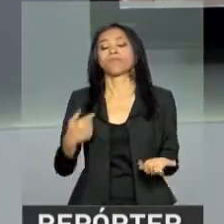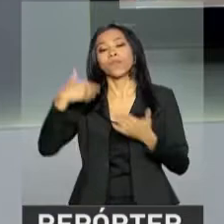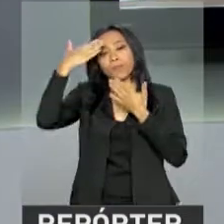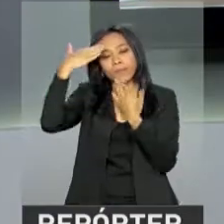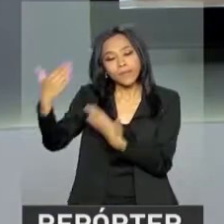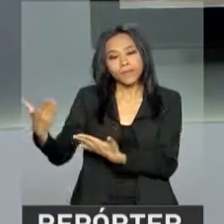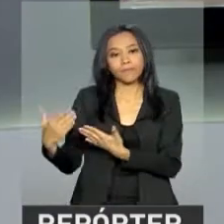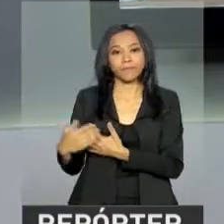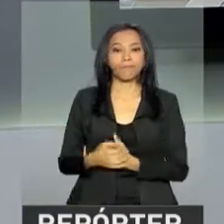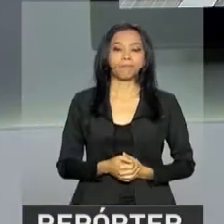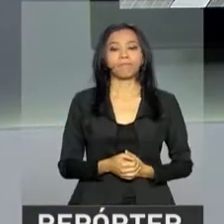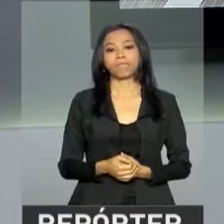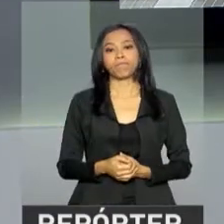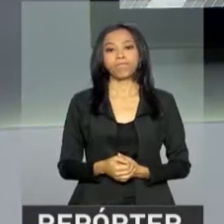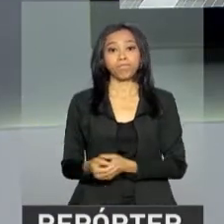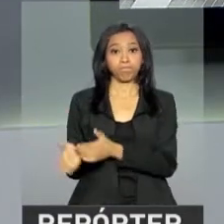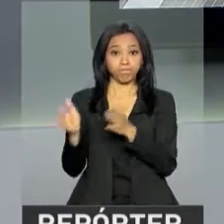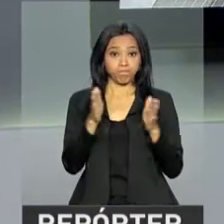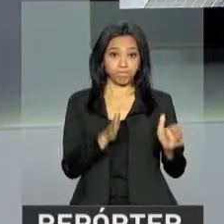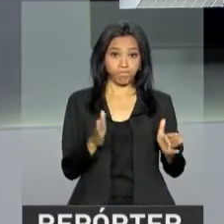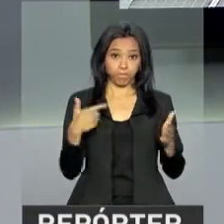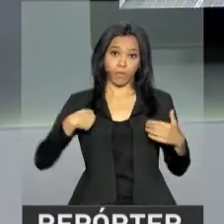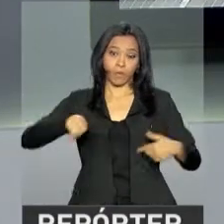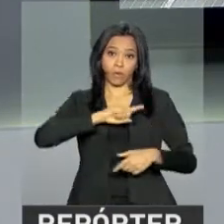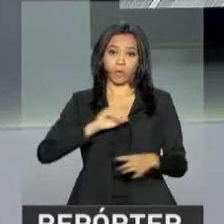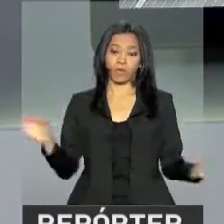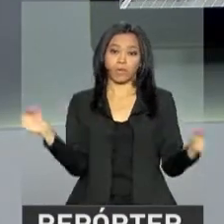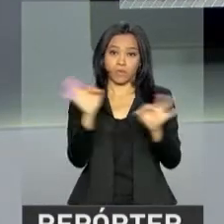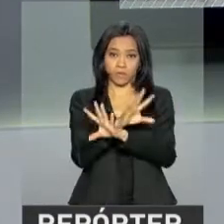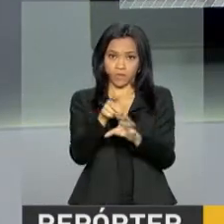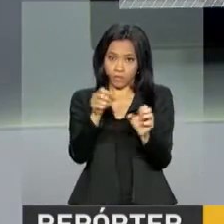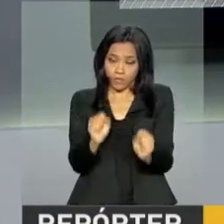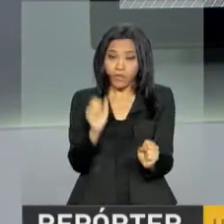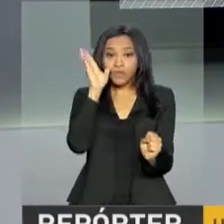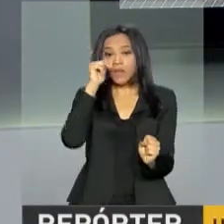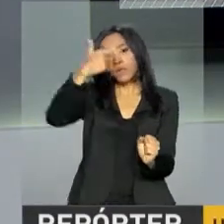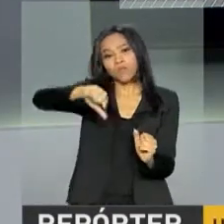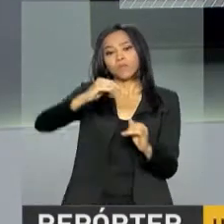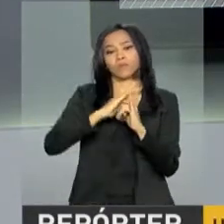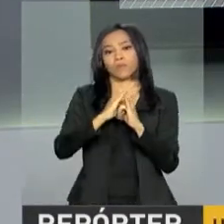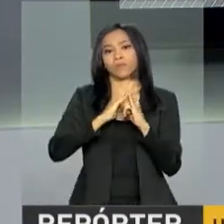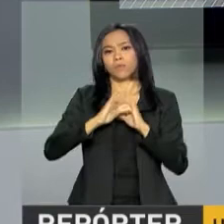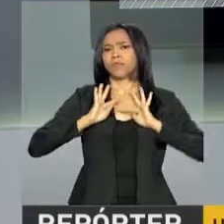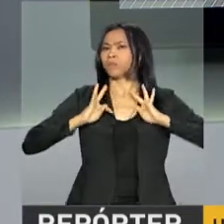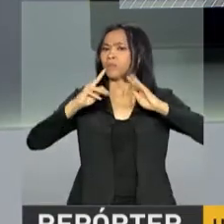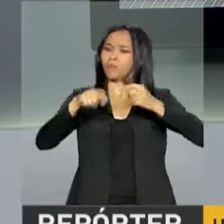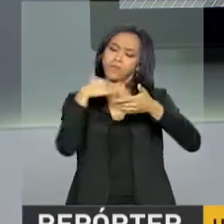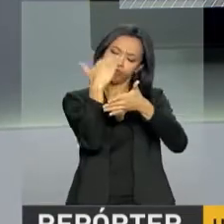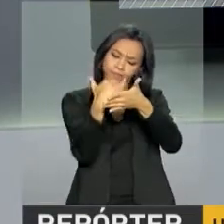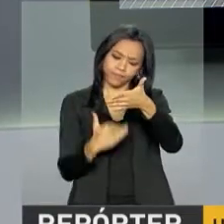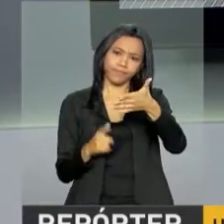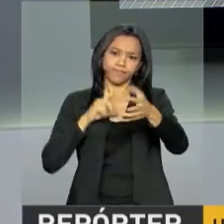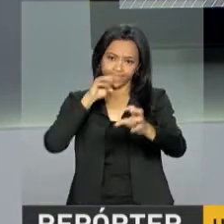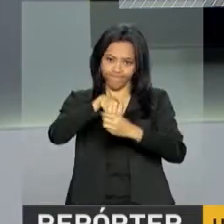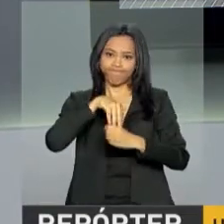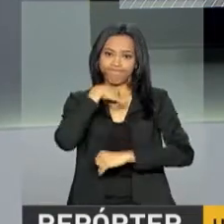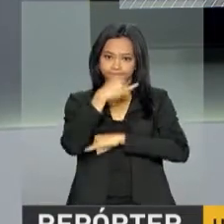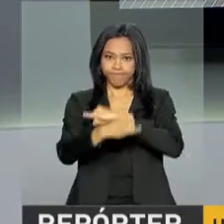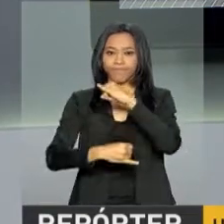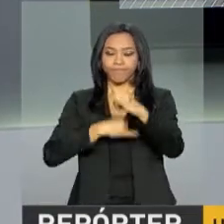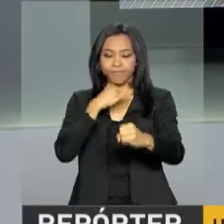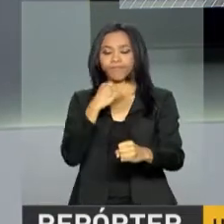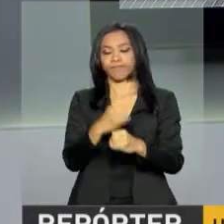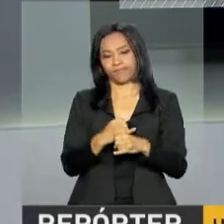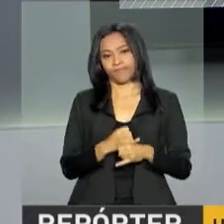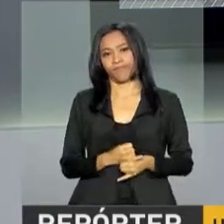informações nós ficamos por aqui você pode rever as reportagens no youtube e toda a nossa programação também está na página da